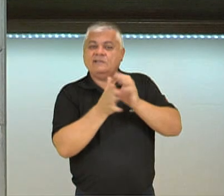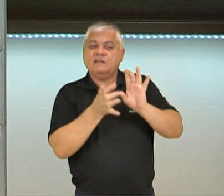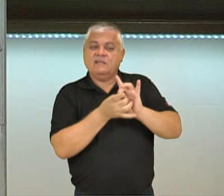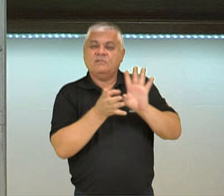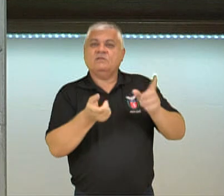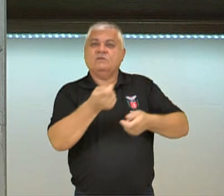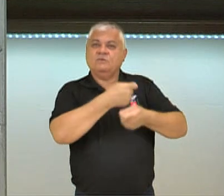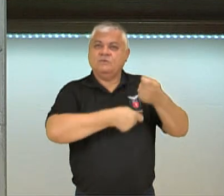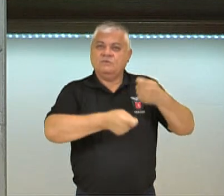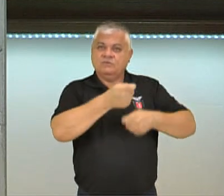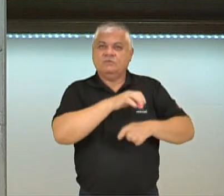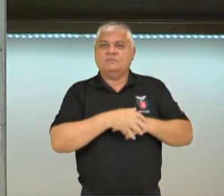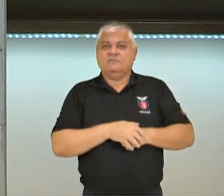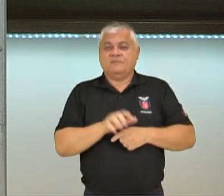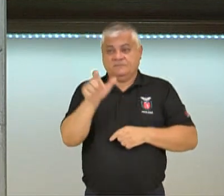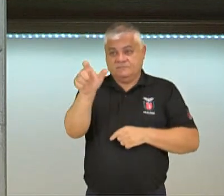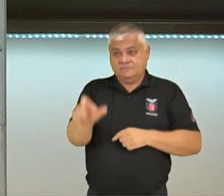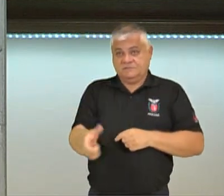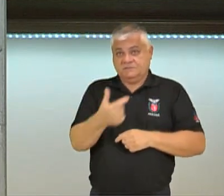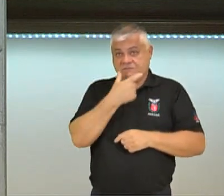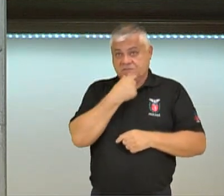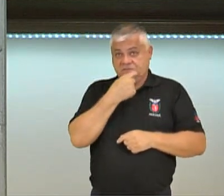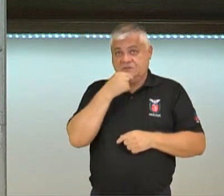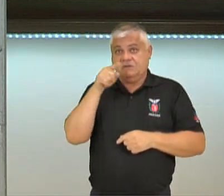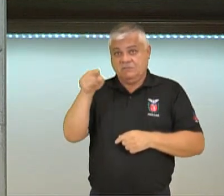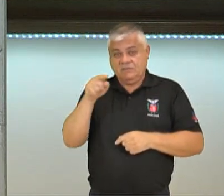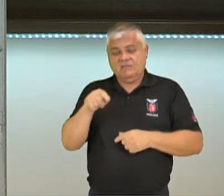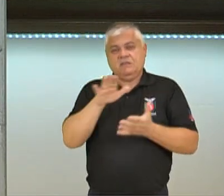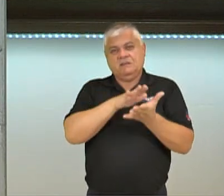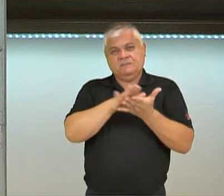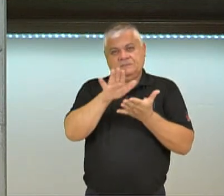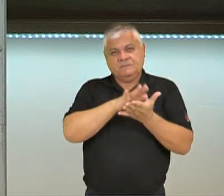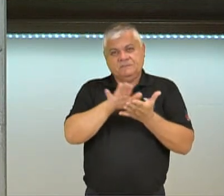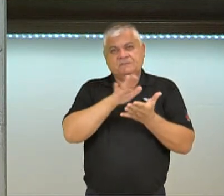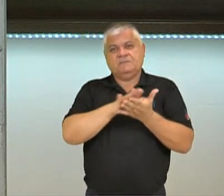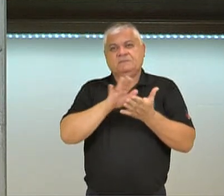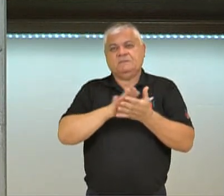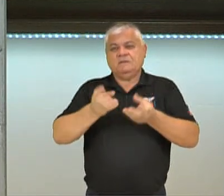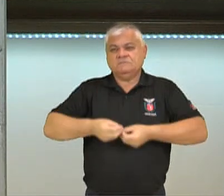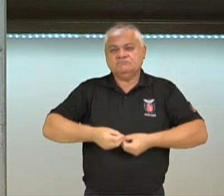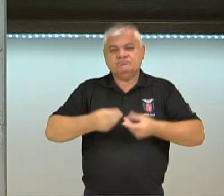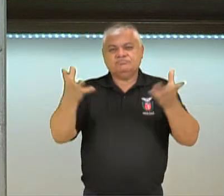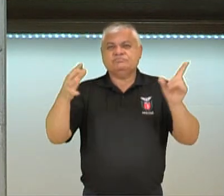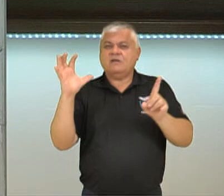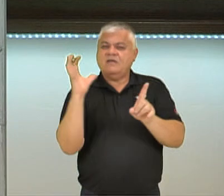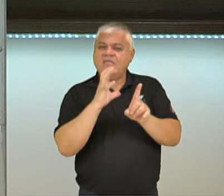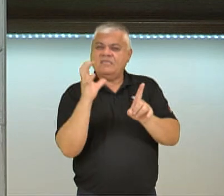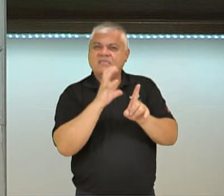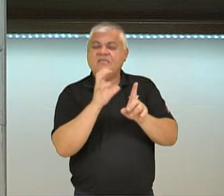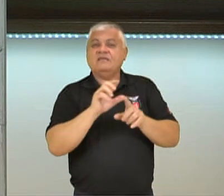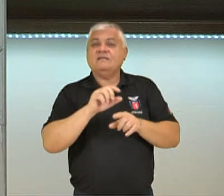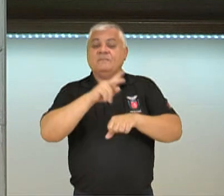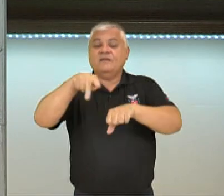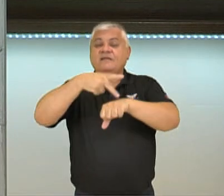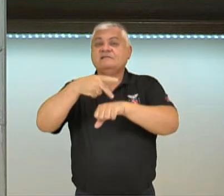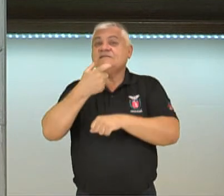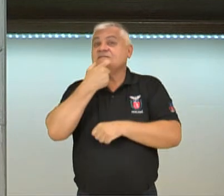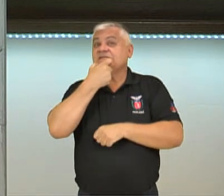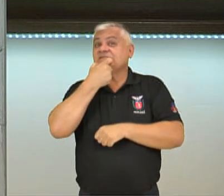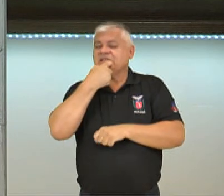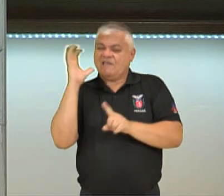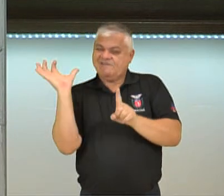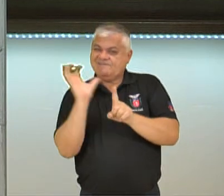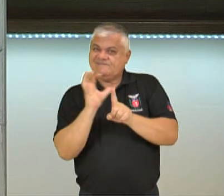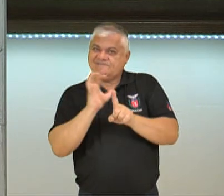Adam Smith ele vai publicar e ele vai desenvolver essas ideias principalmente na Inglaterra. Isso vai